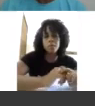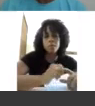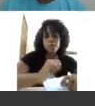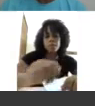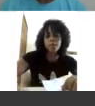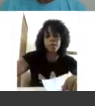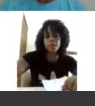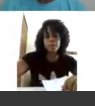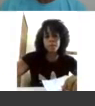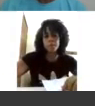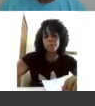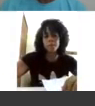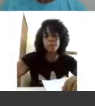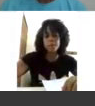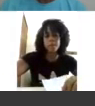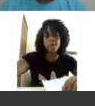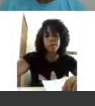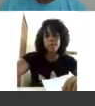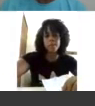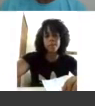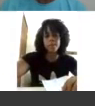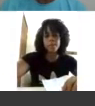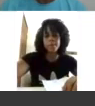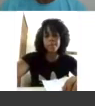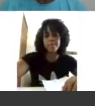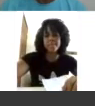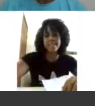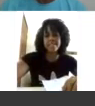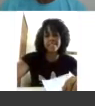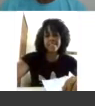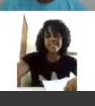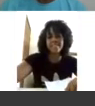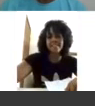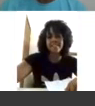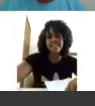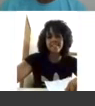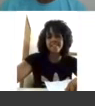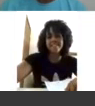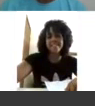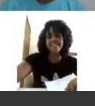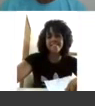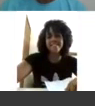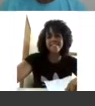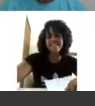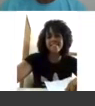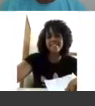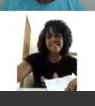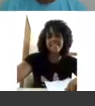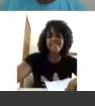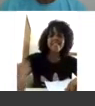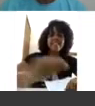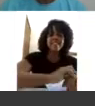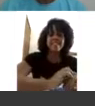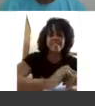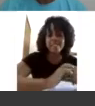Muito obrigada. Essa é a nossa galera, tá? Nossos rostinhos aí.